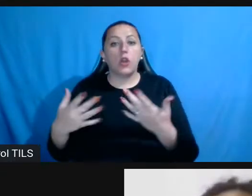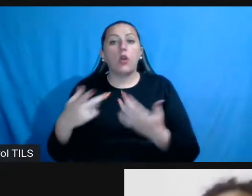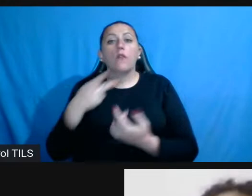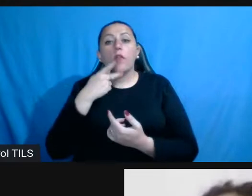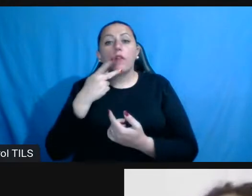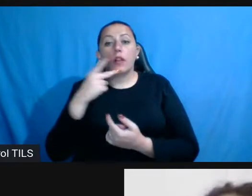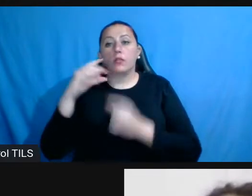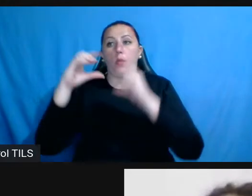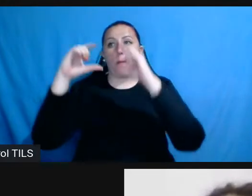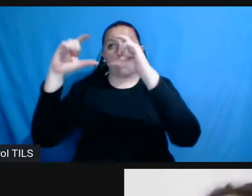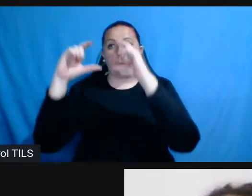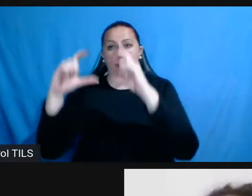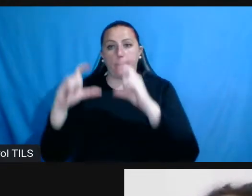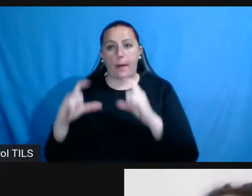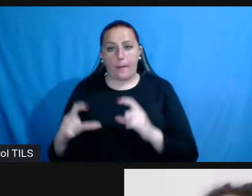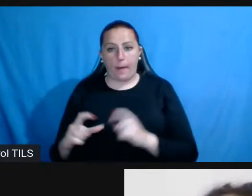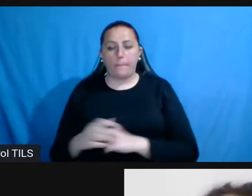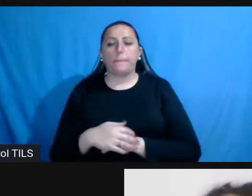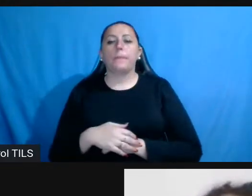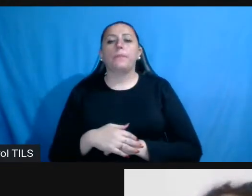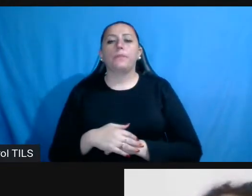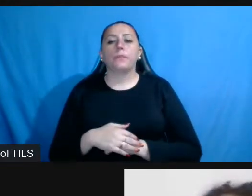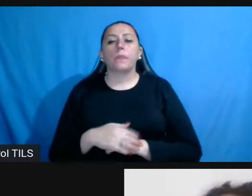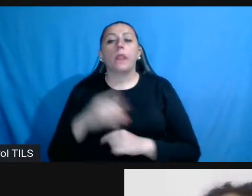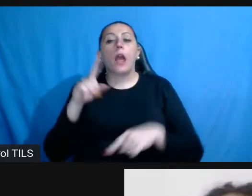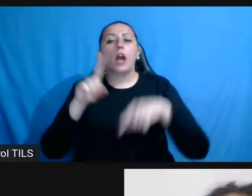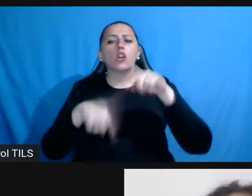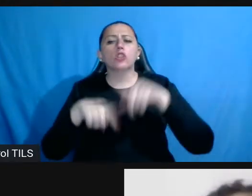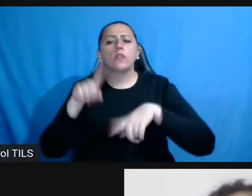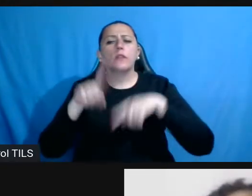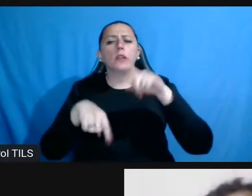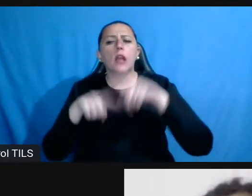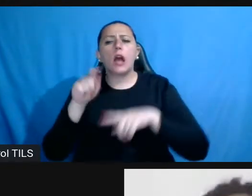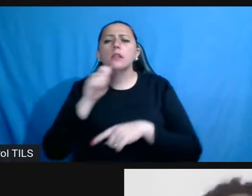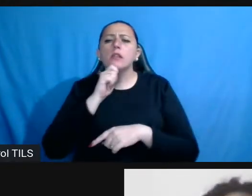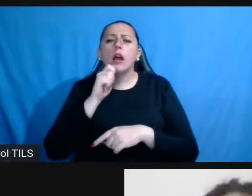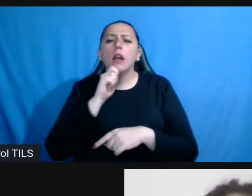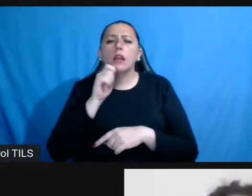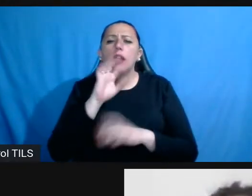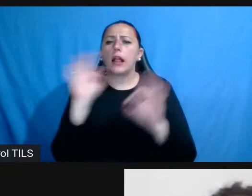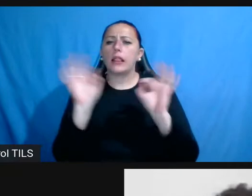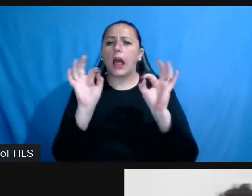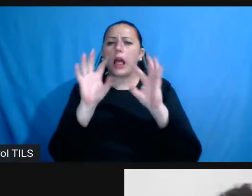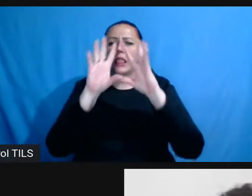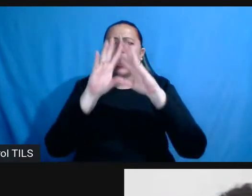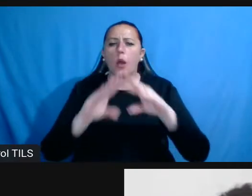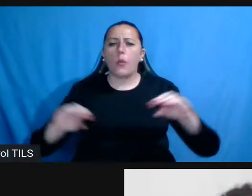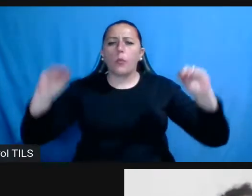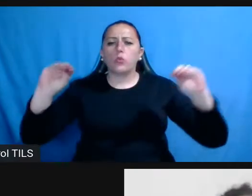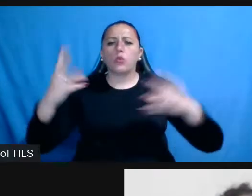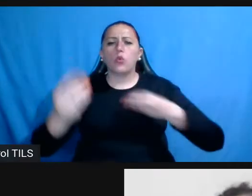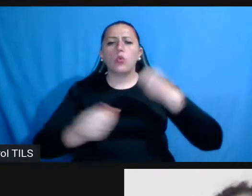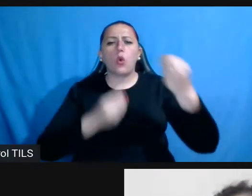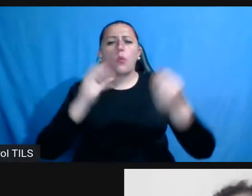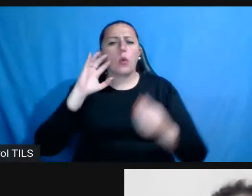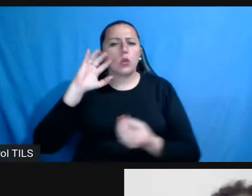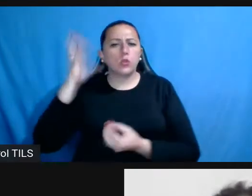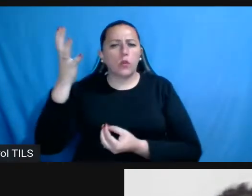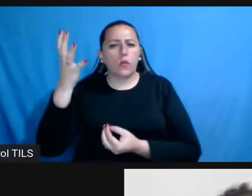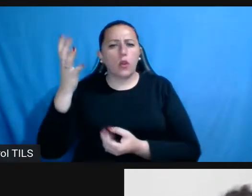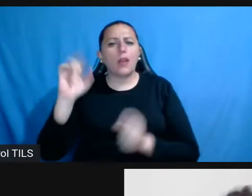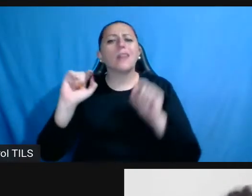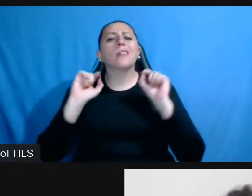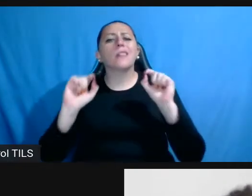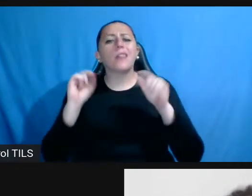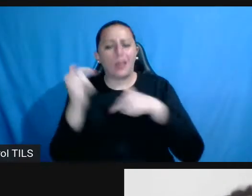tá? Então, as atividades ainda não aparecem no Moodle. Como resolver? Quem